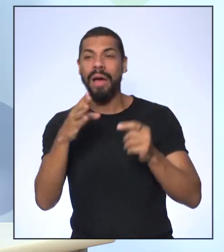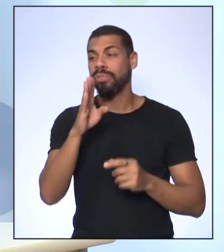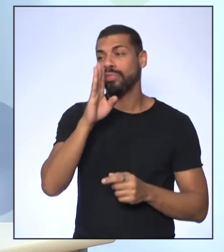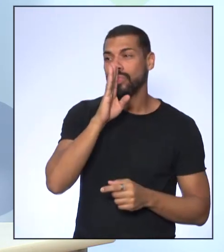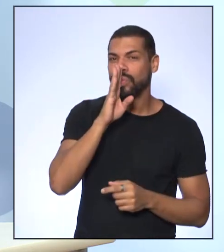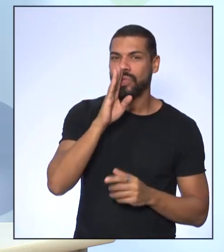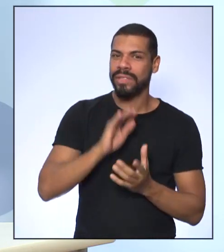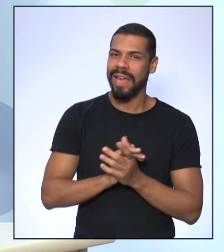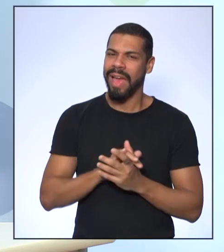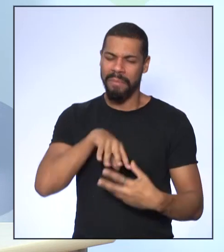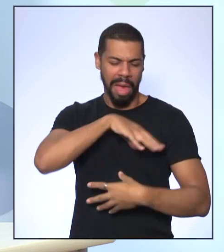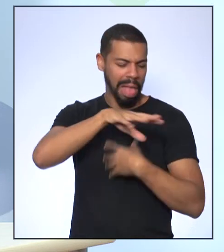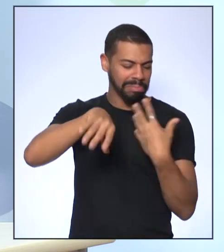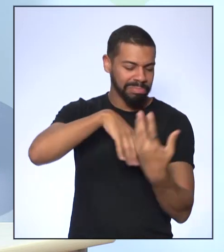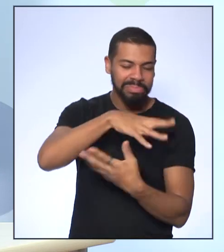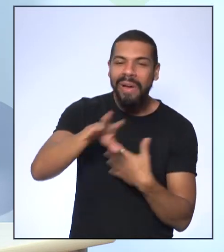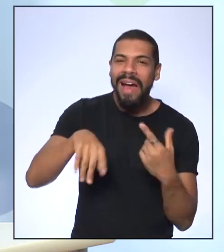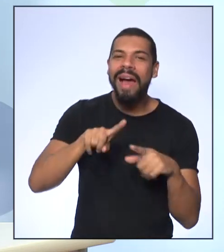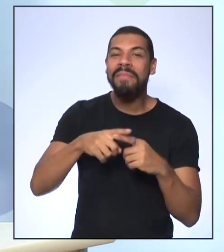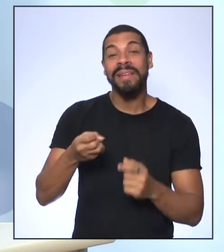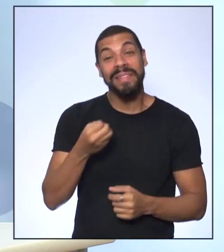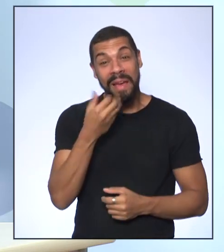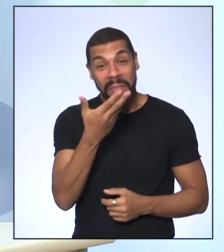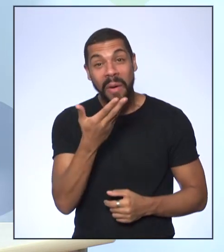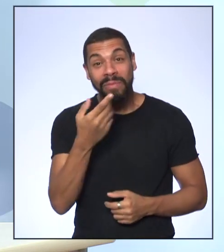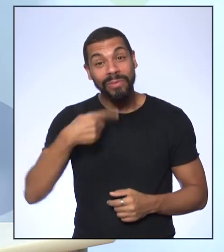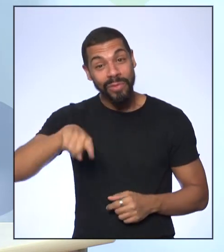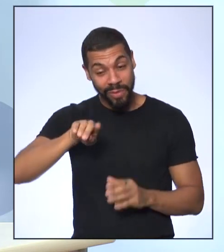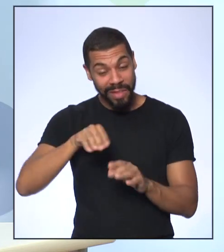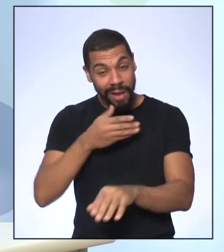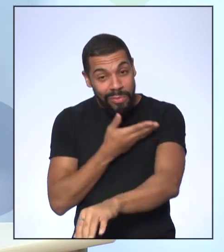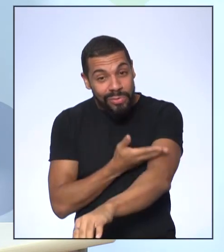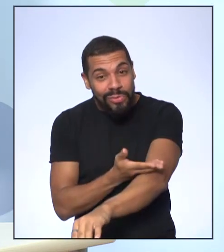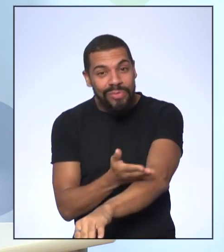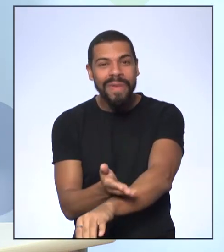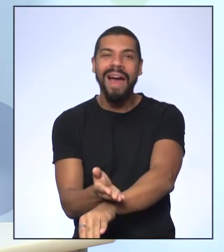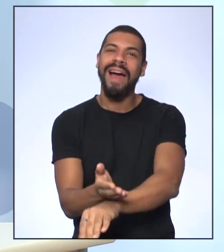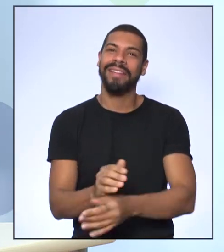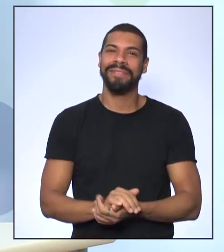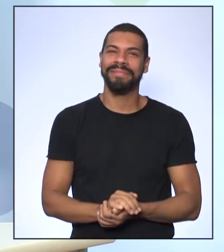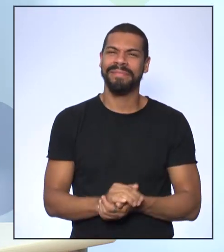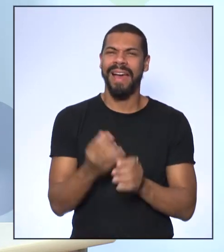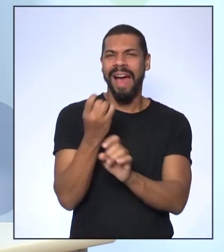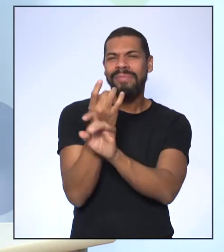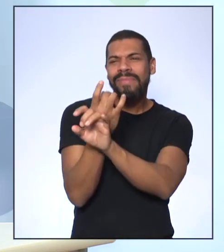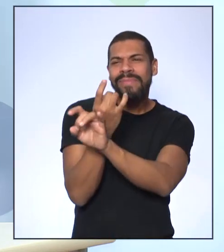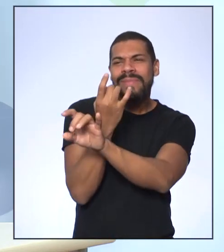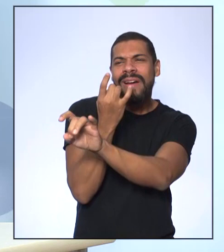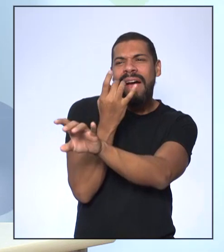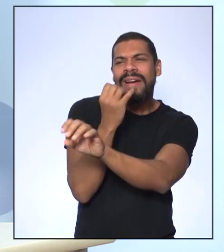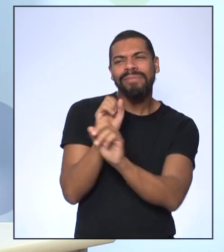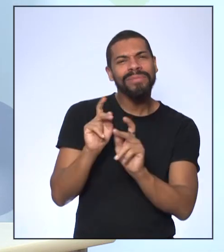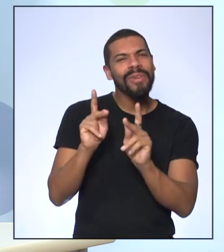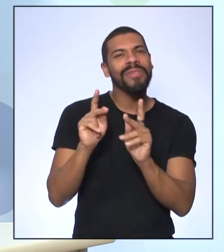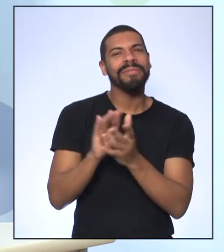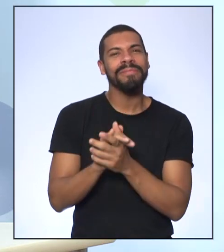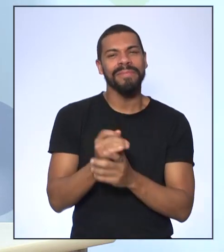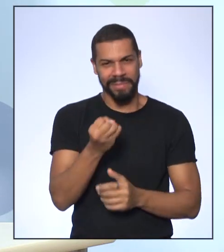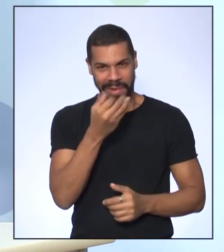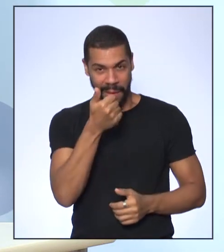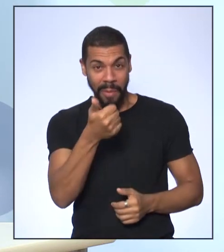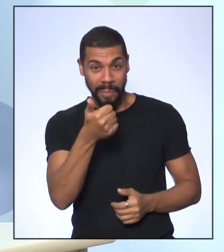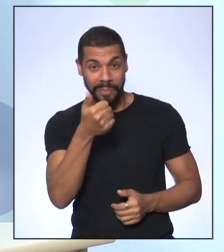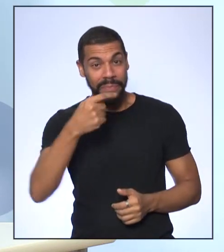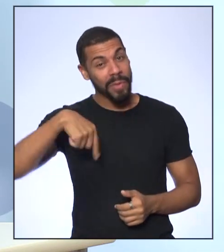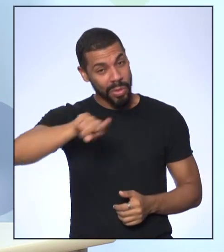é uma loucura, é muito bom, a gente está acostumado com isso. Está muito acostumado assim no EAD à distância, né? Eu sei que está sendo difícil para vocês, para